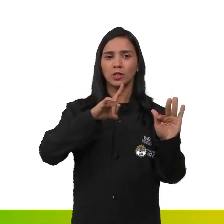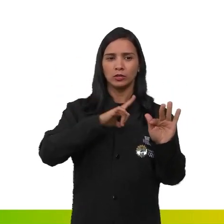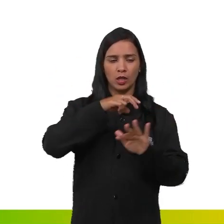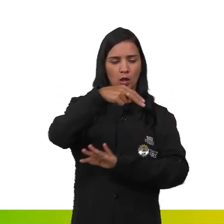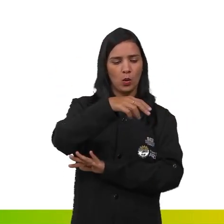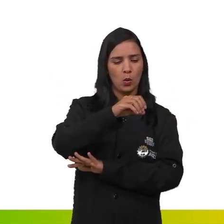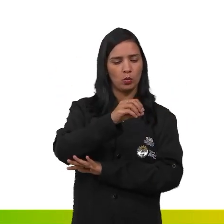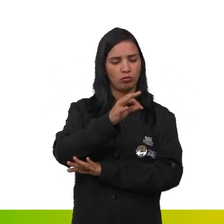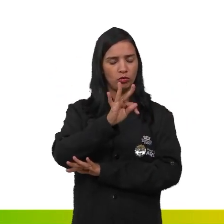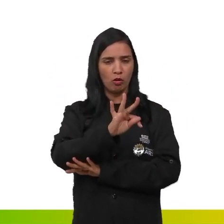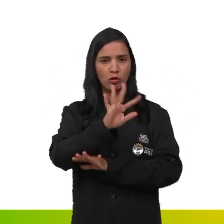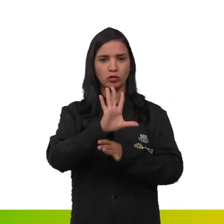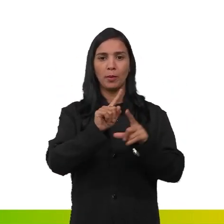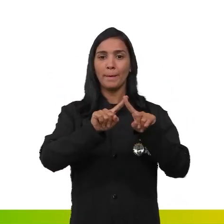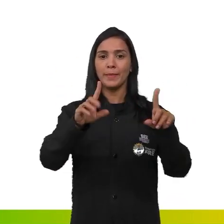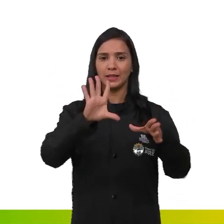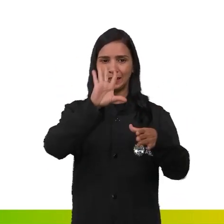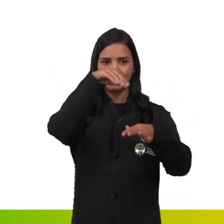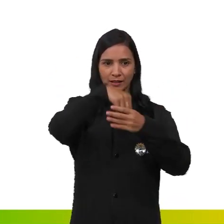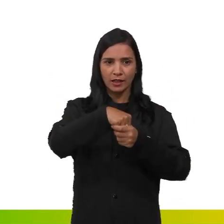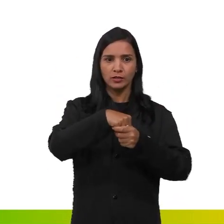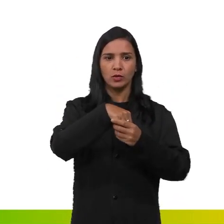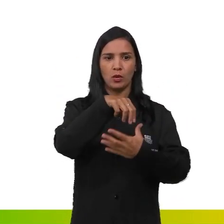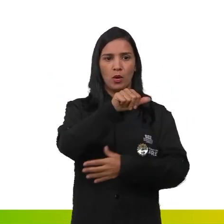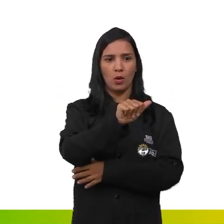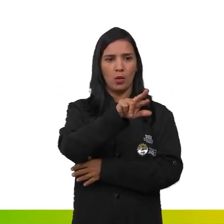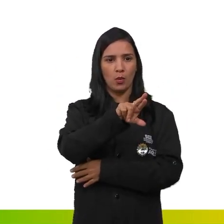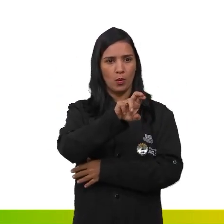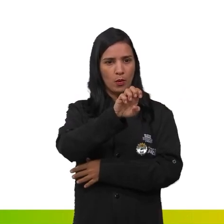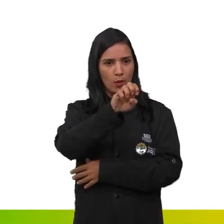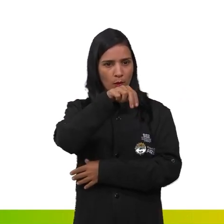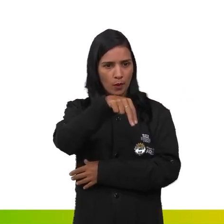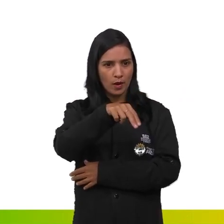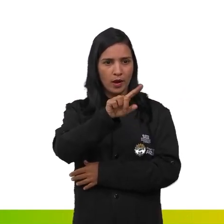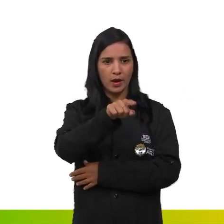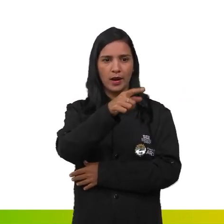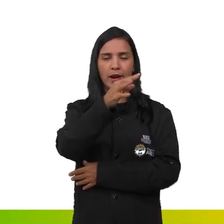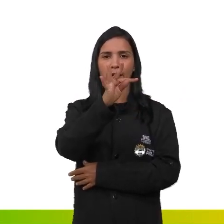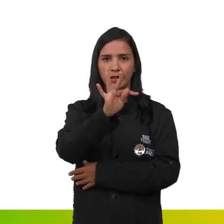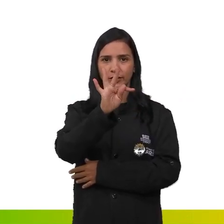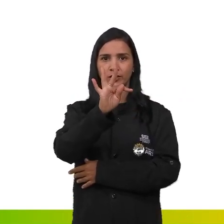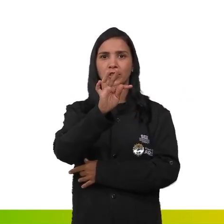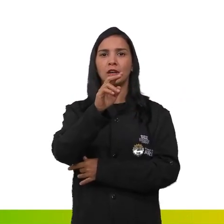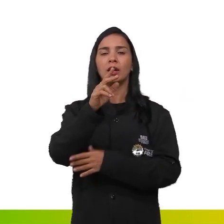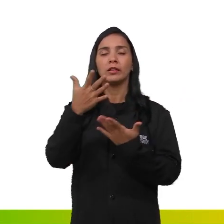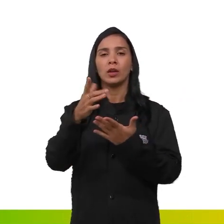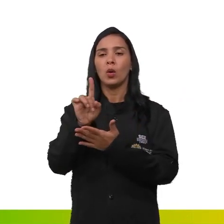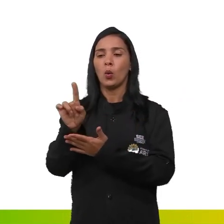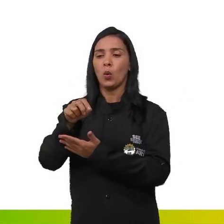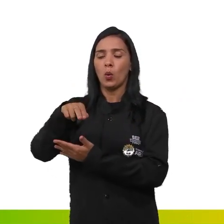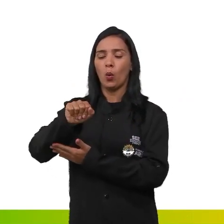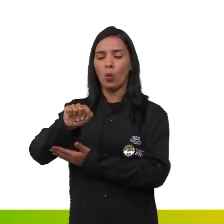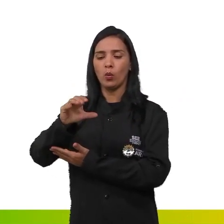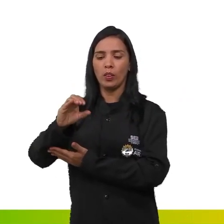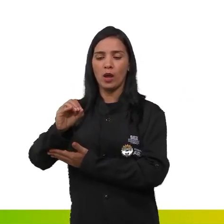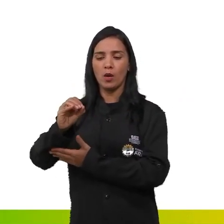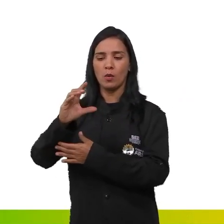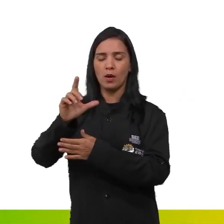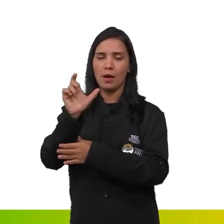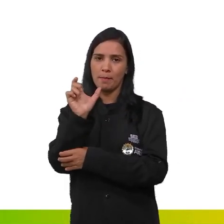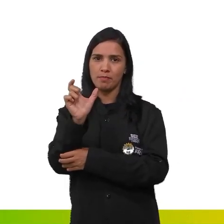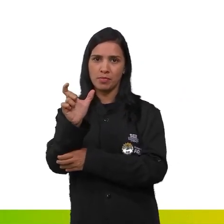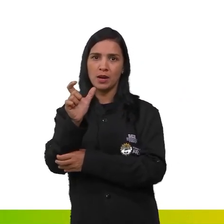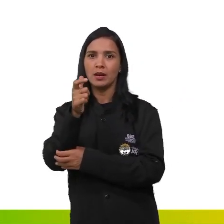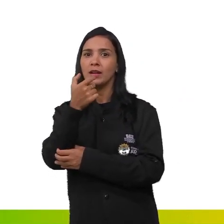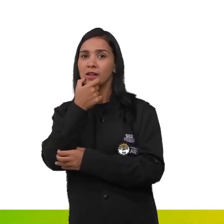da frase, que significa não. Então, ele está numa forma contraída, numa forma um pouquinho menor,